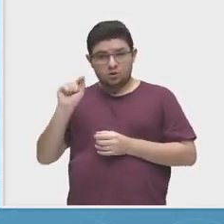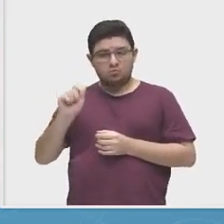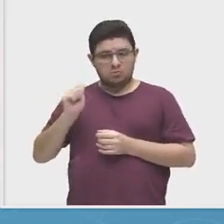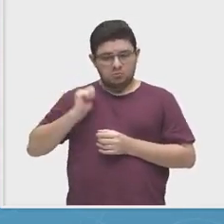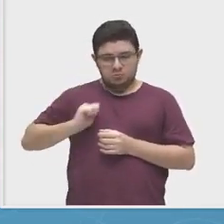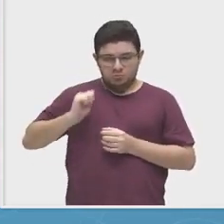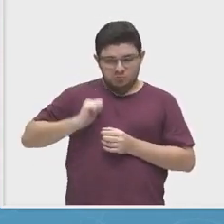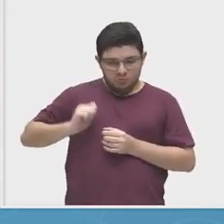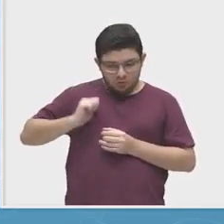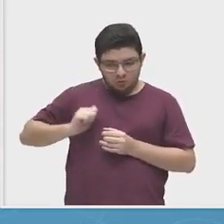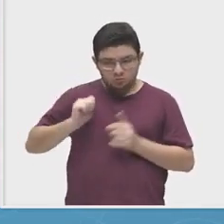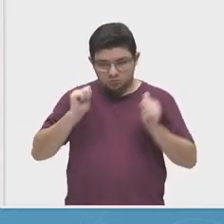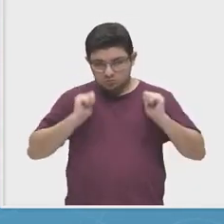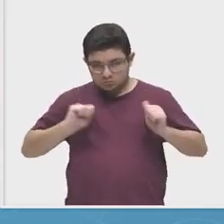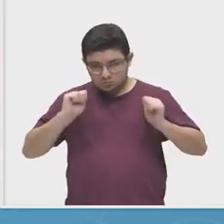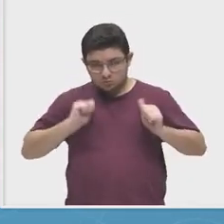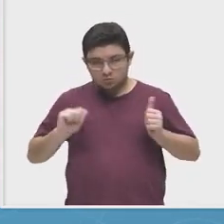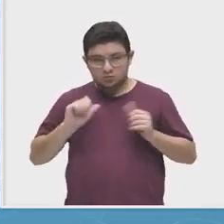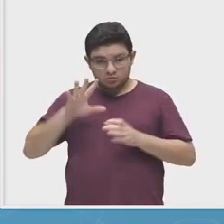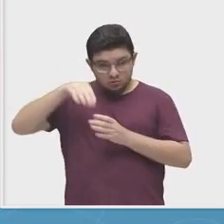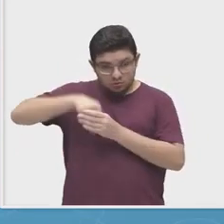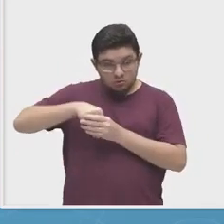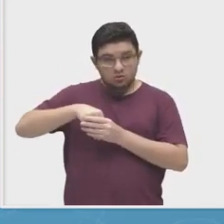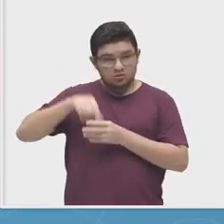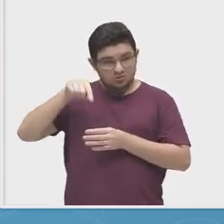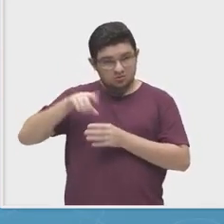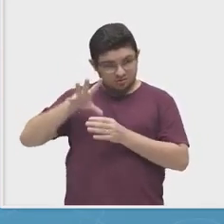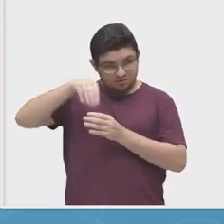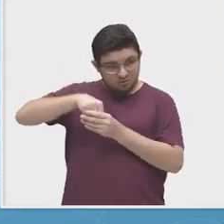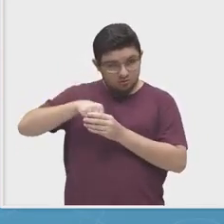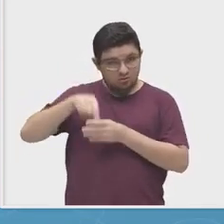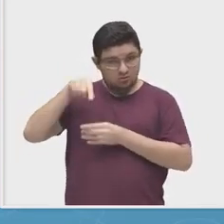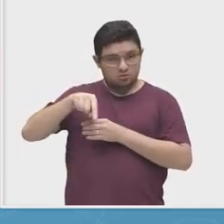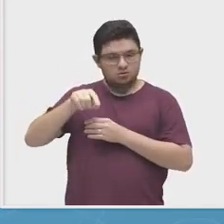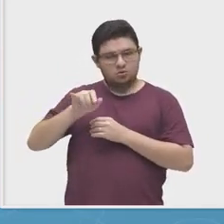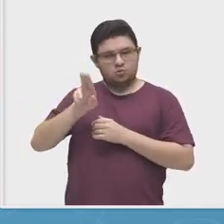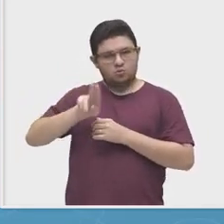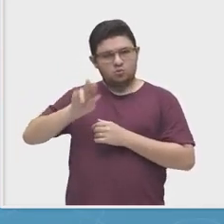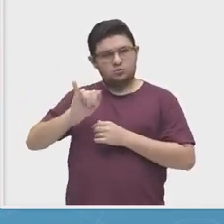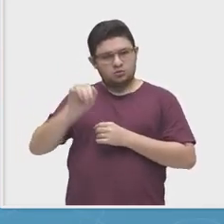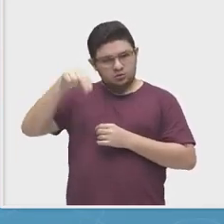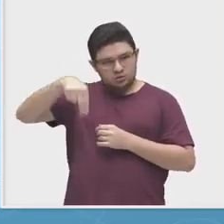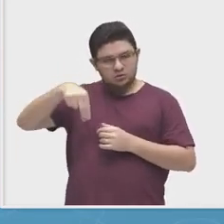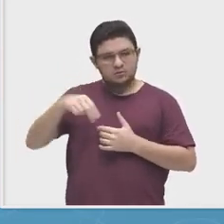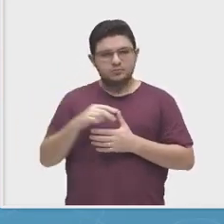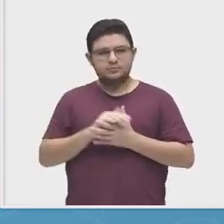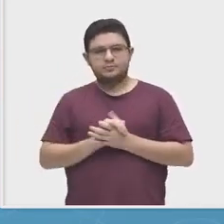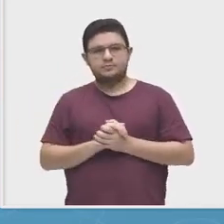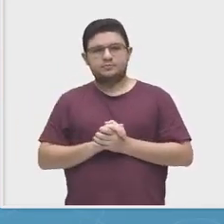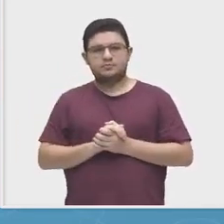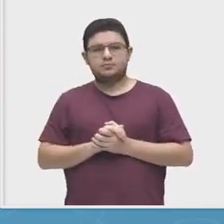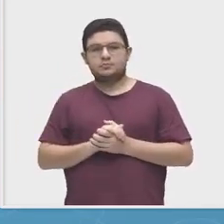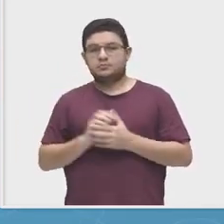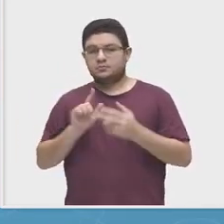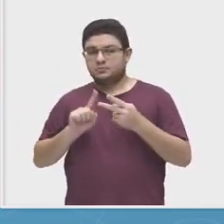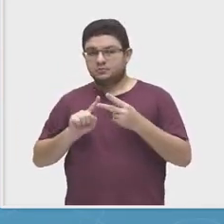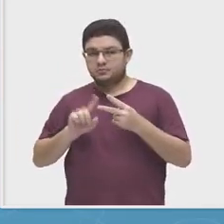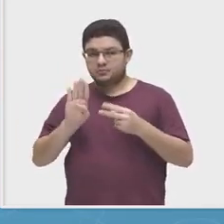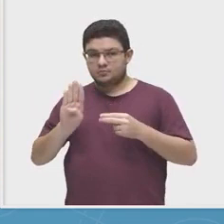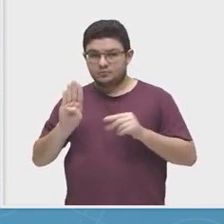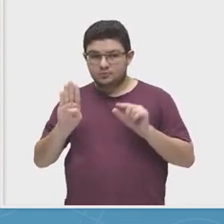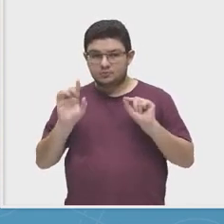bolsa, né? Então, a preposição in, porque justamente passa a ideia de dentro de. Aí na letra B, do you live